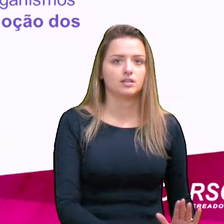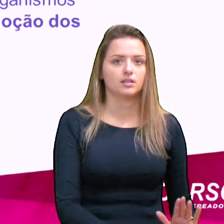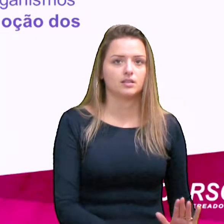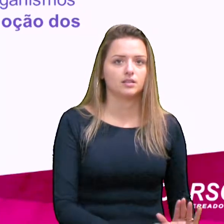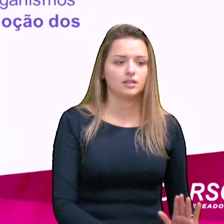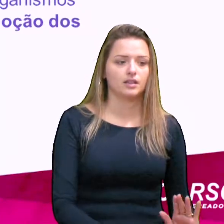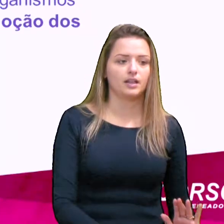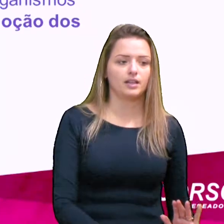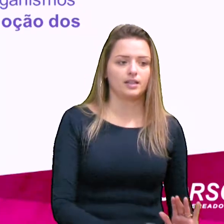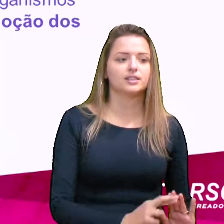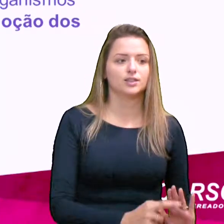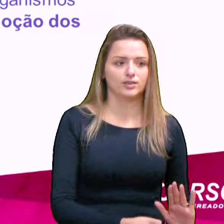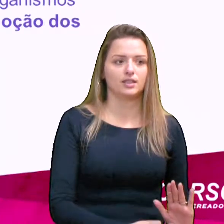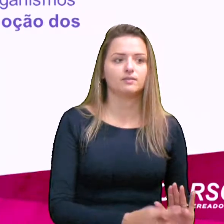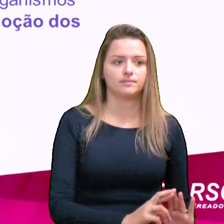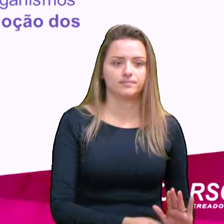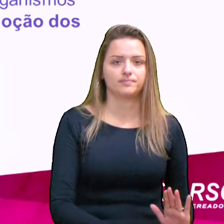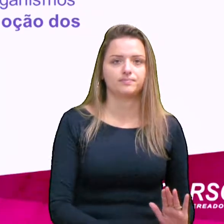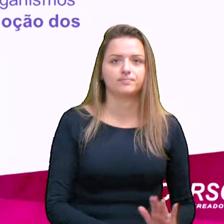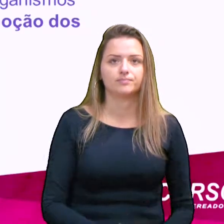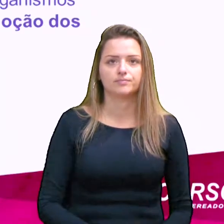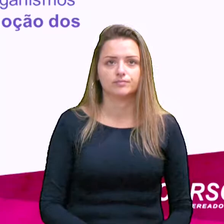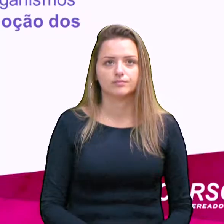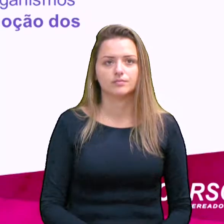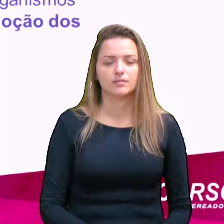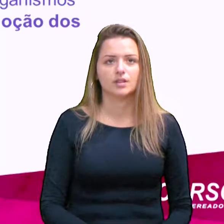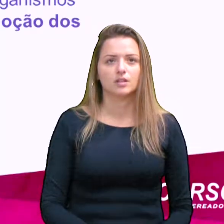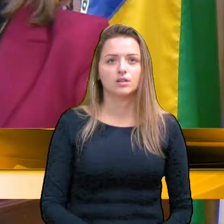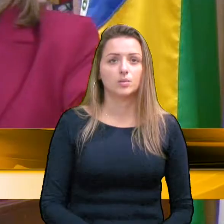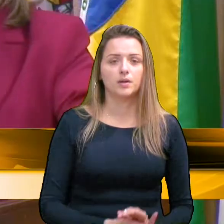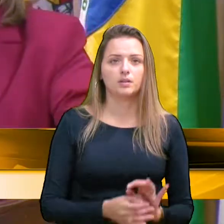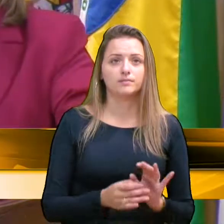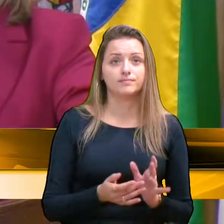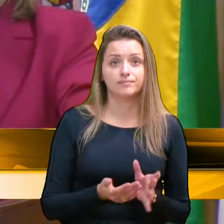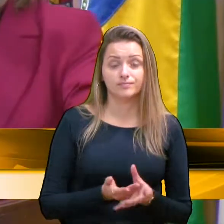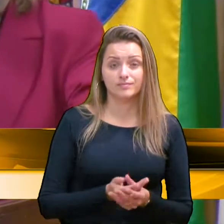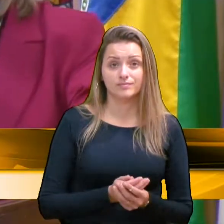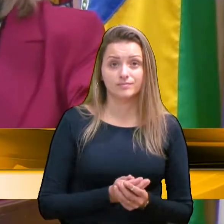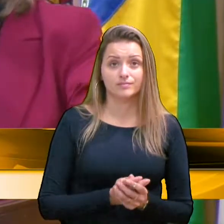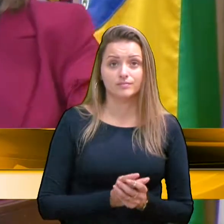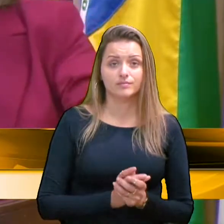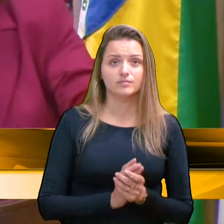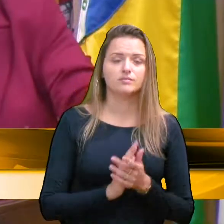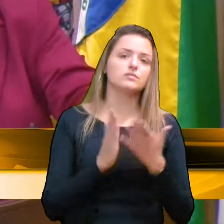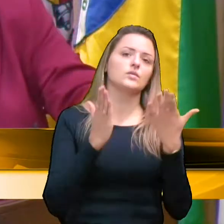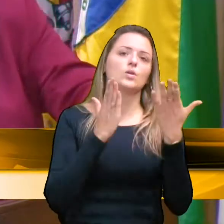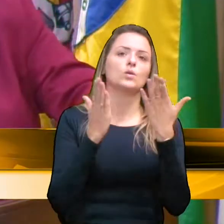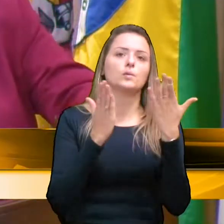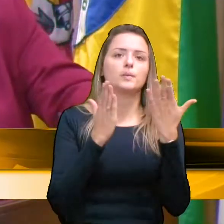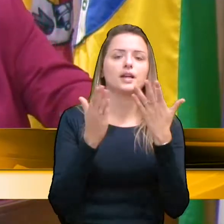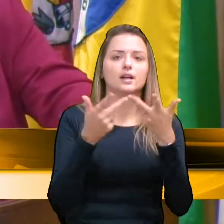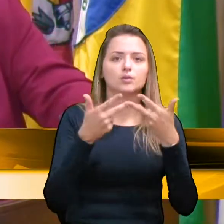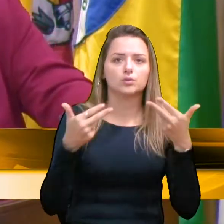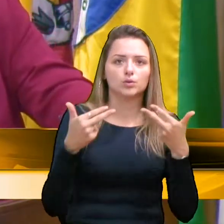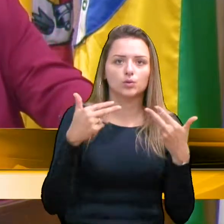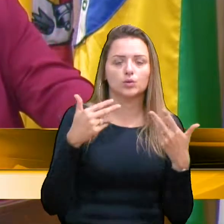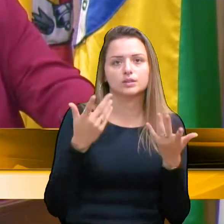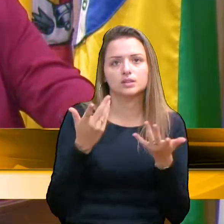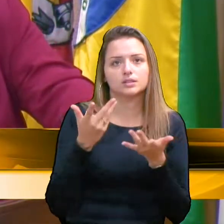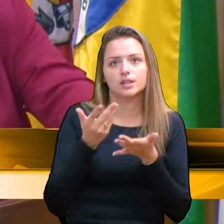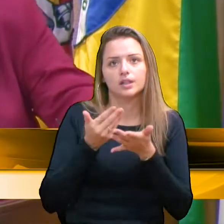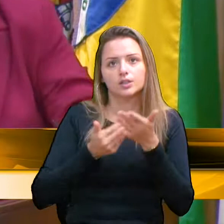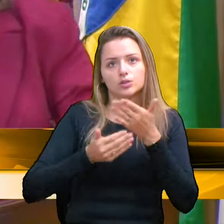discriminação e violência contra a mulher e cooperar com organismos tanto nacionais como internacionais